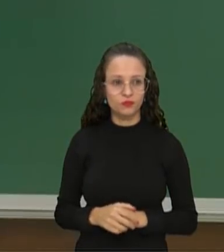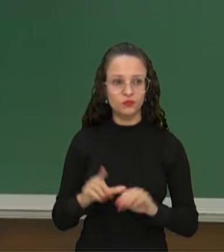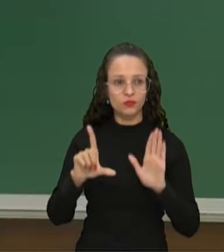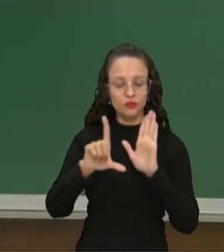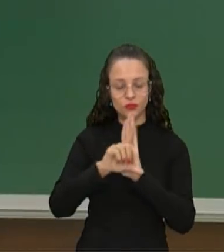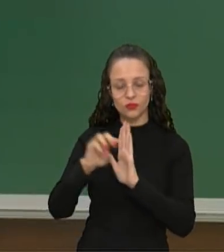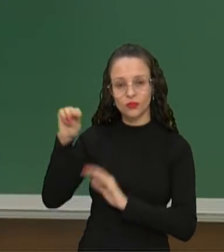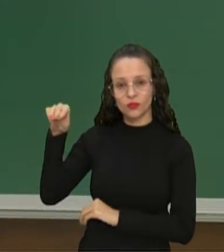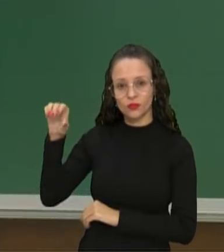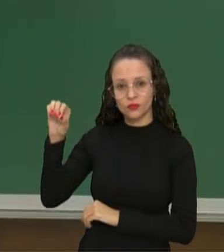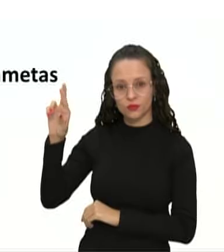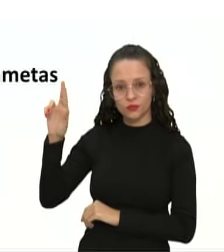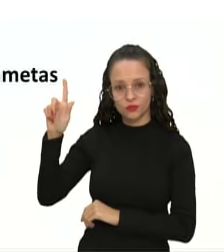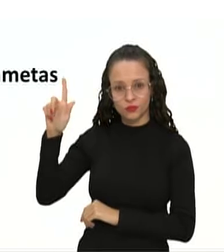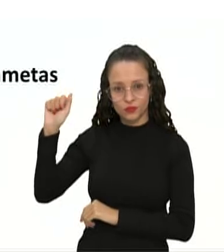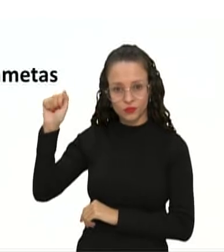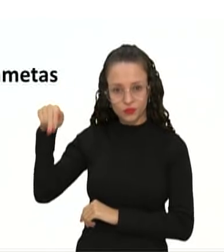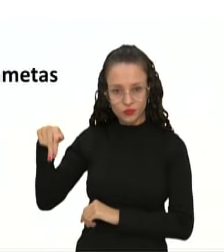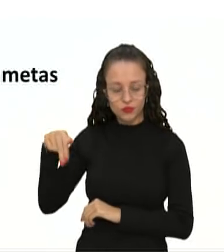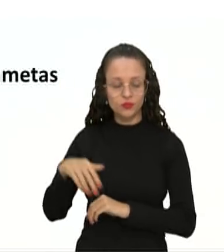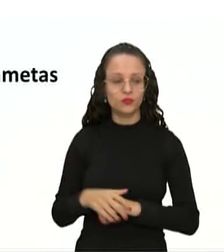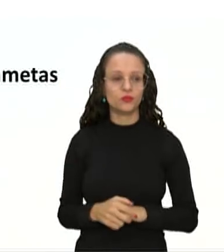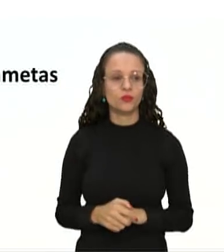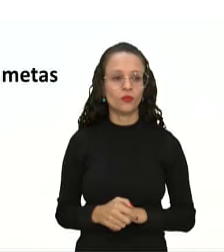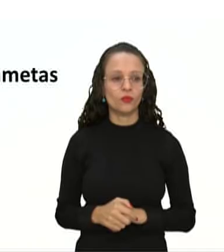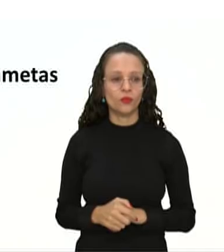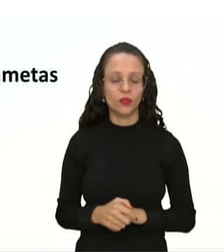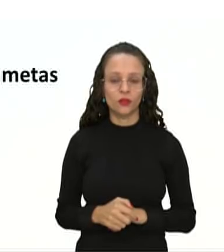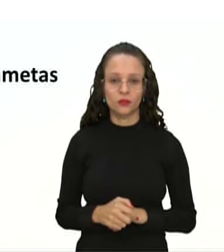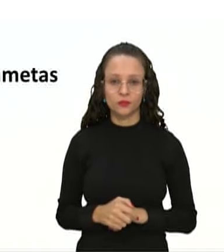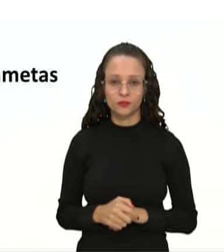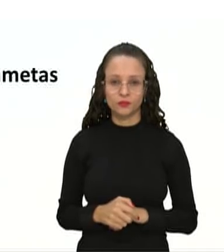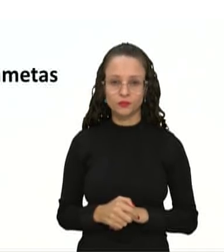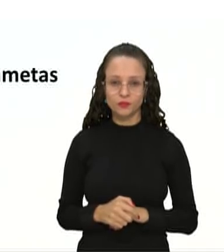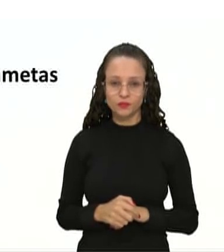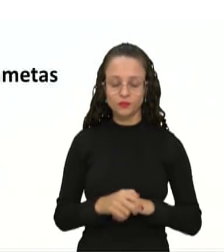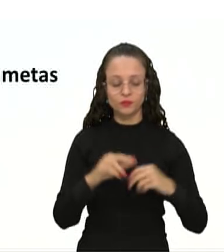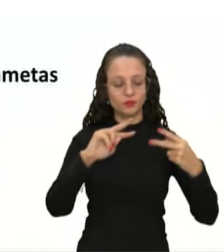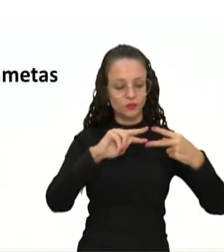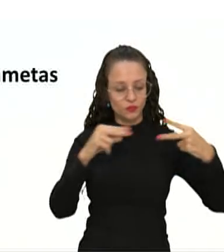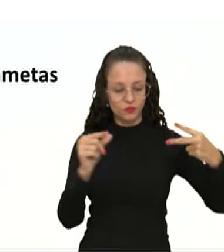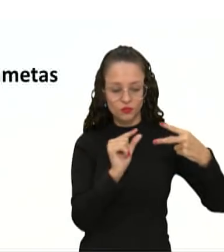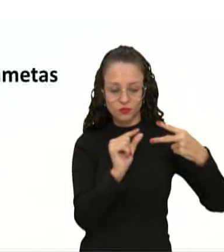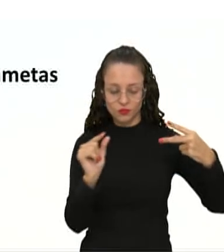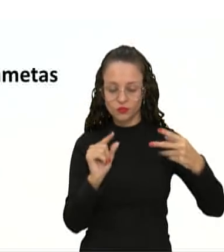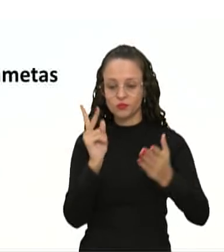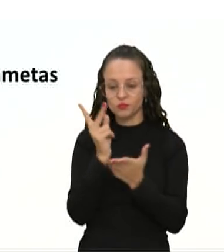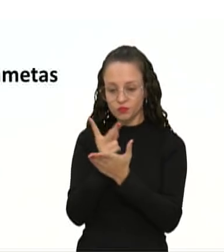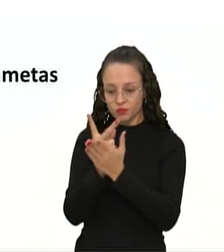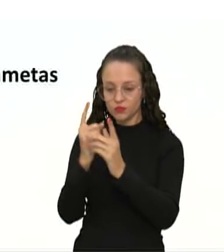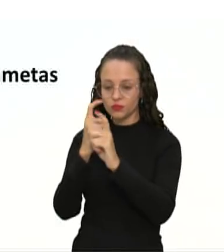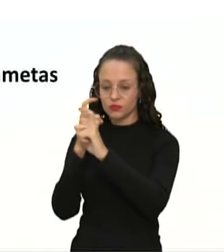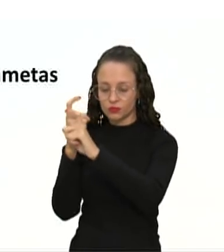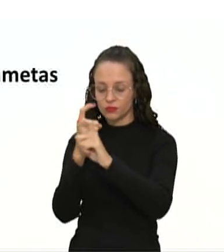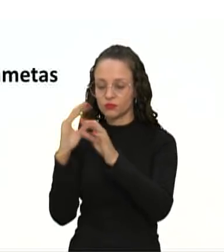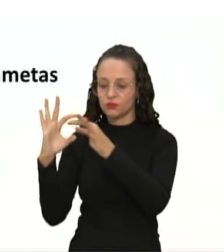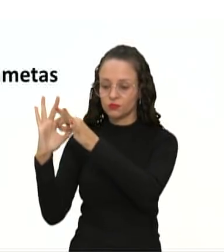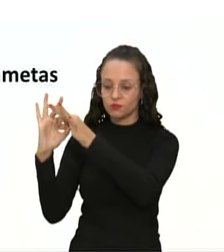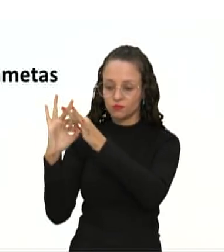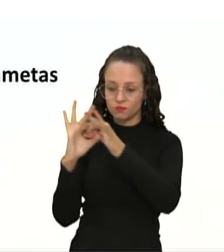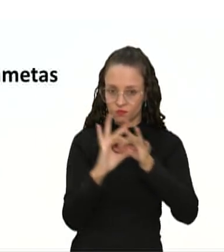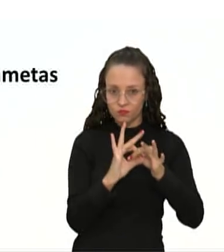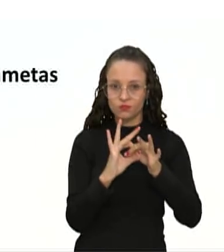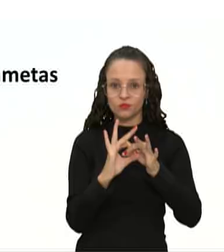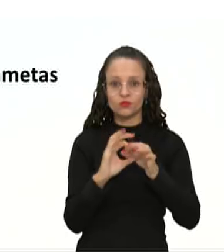que essa lei está dizendo para a gente. Genes situados no mesmo cromossomo tendem a se manter unidos de uma geração para a